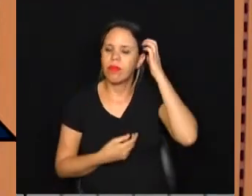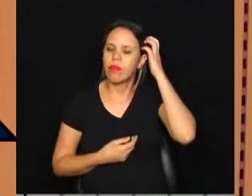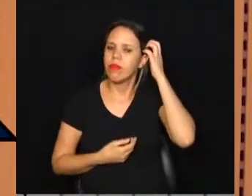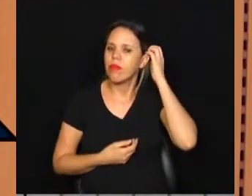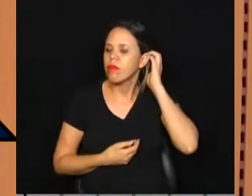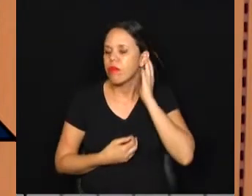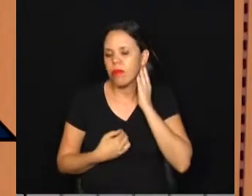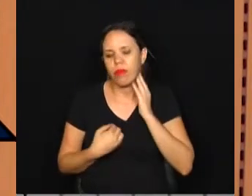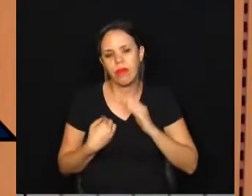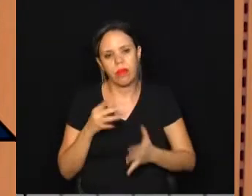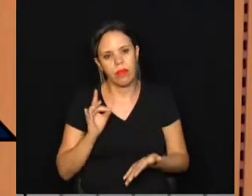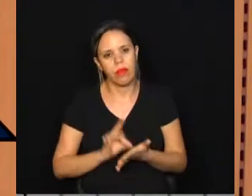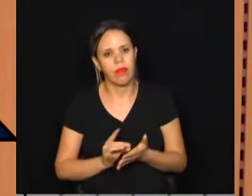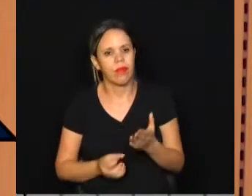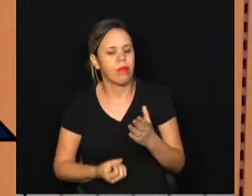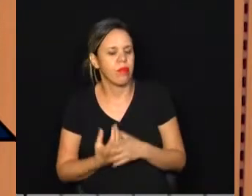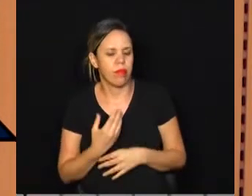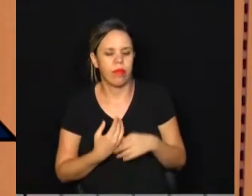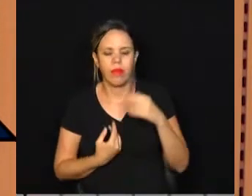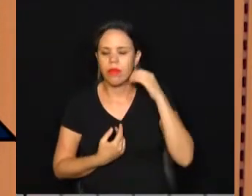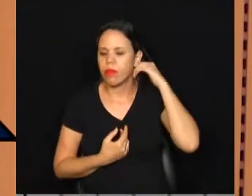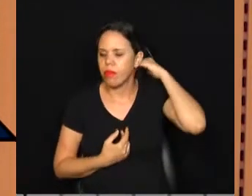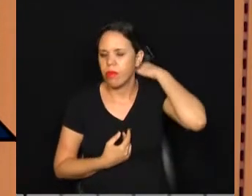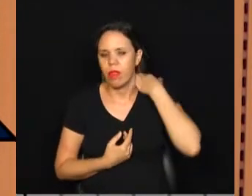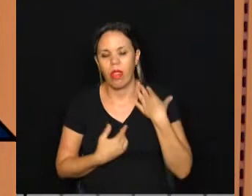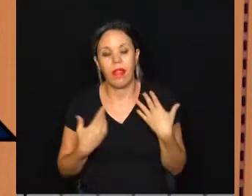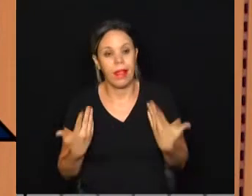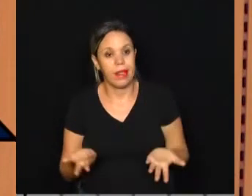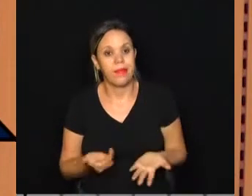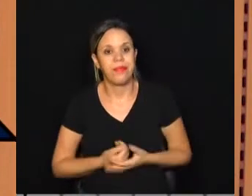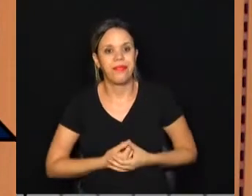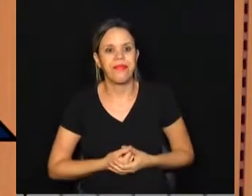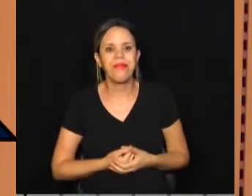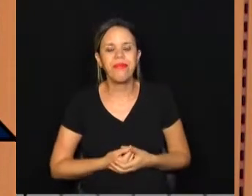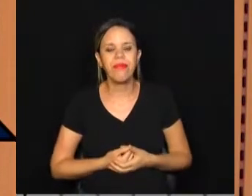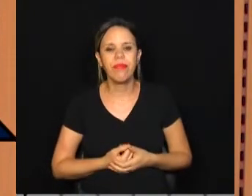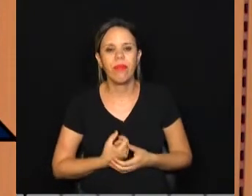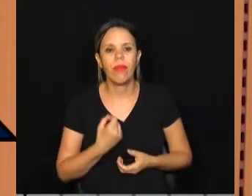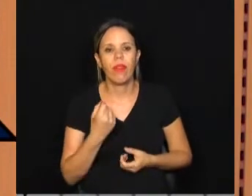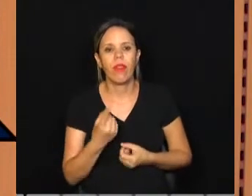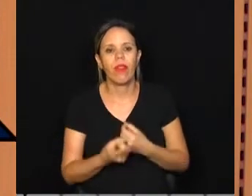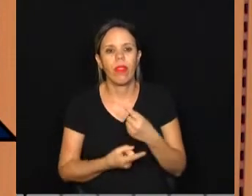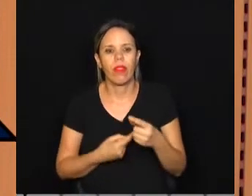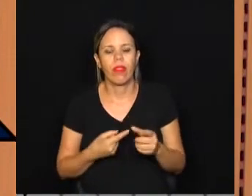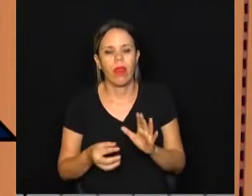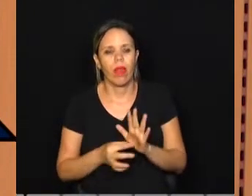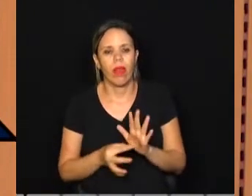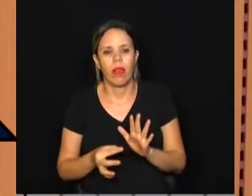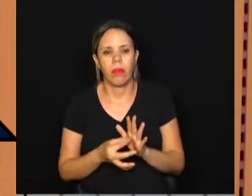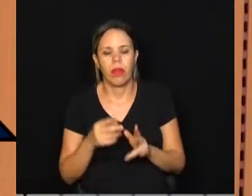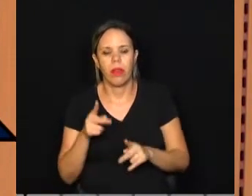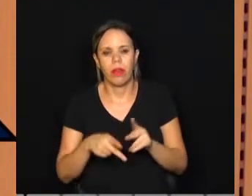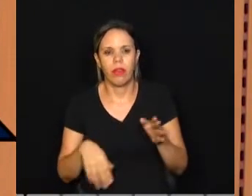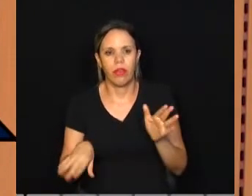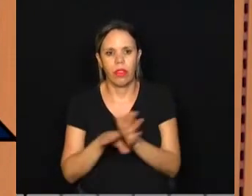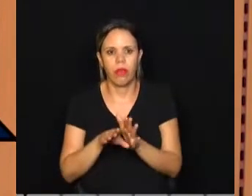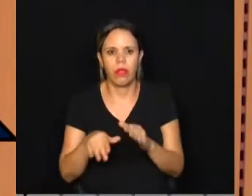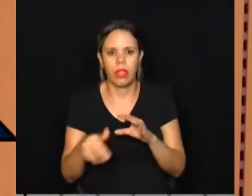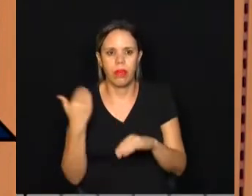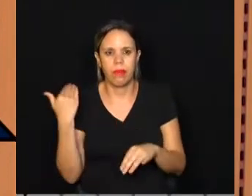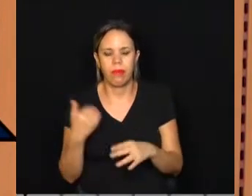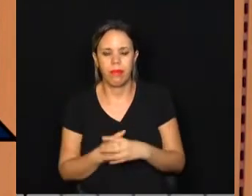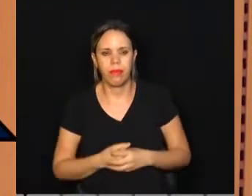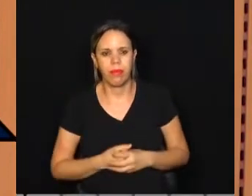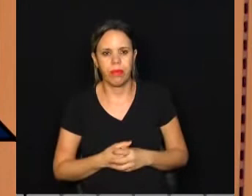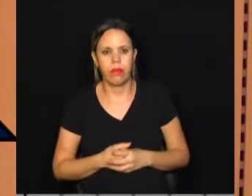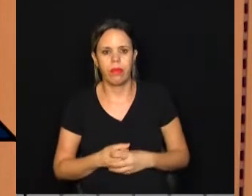na nossa realidade, né? Mas, enfim, olha, algumas das considerações que chegaram aqui, além